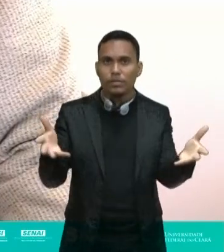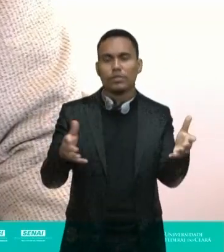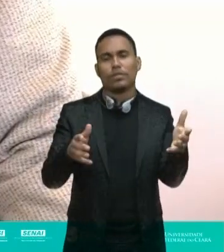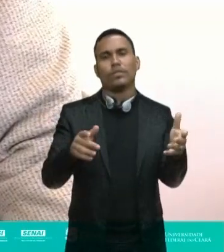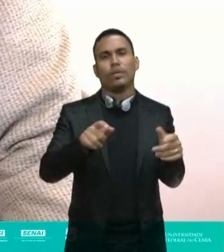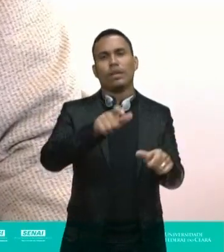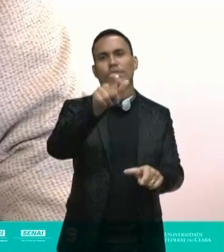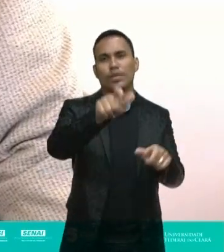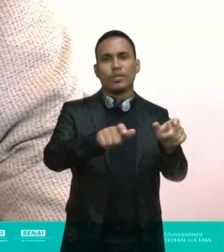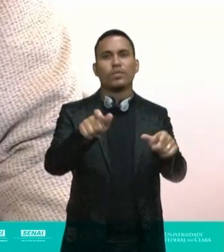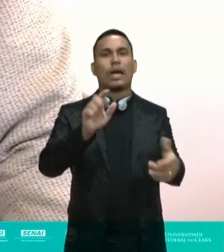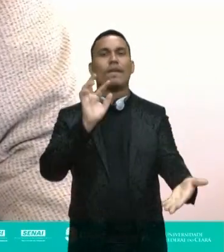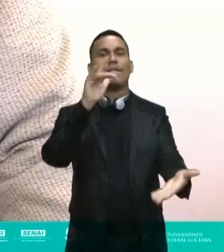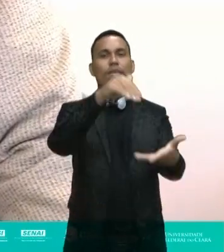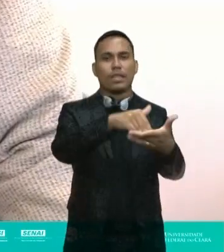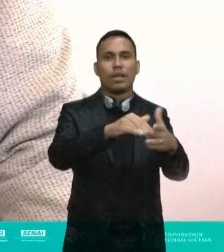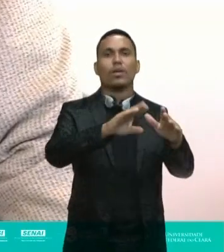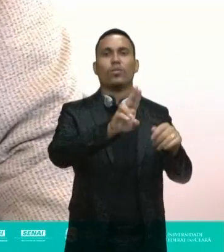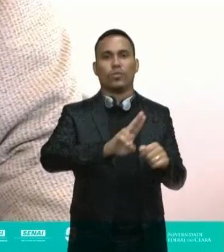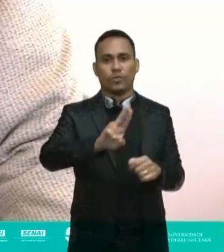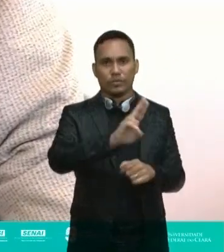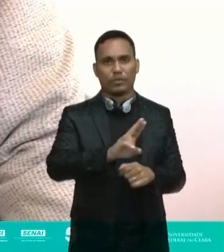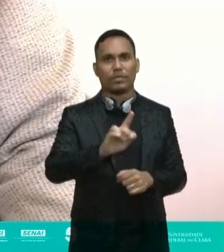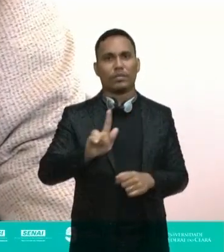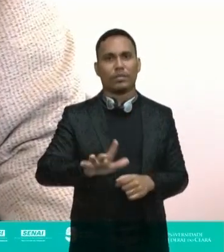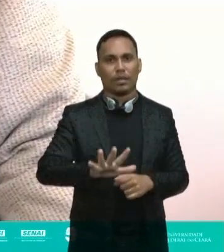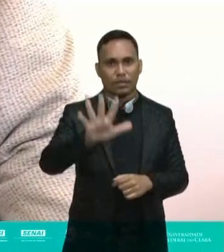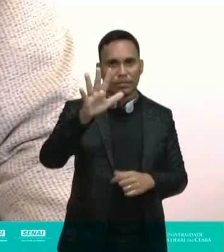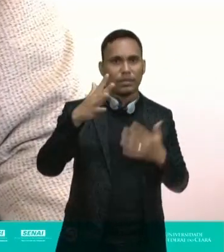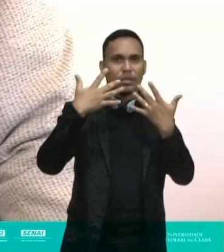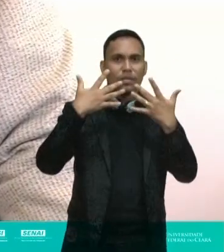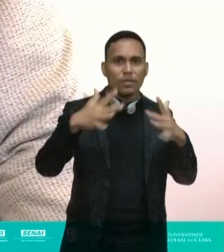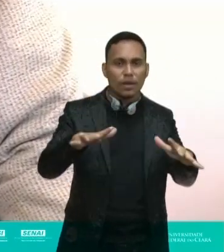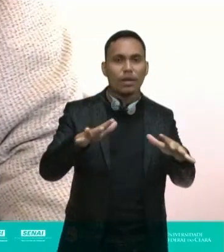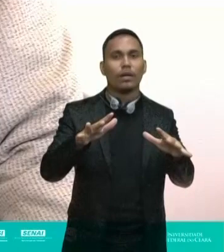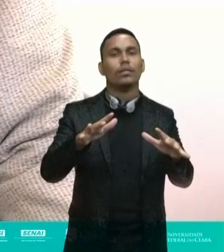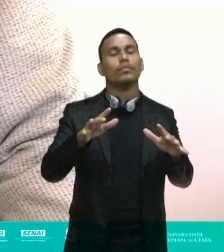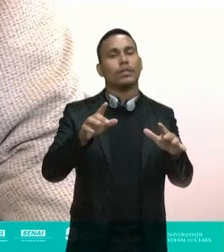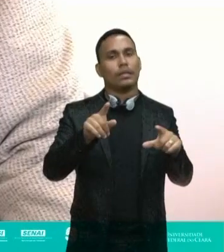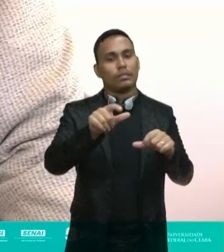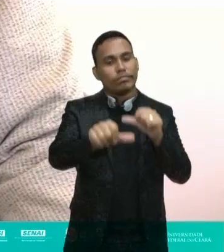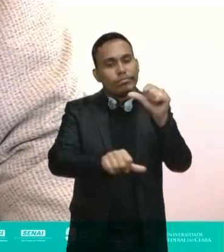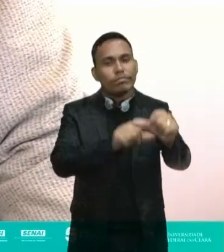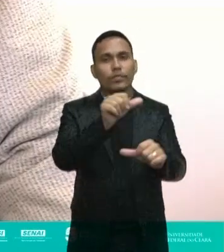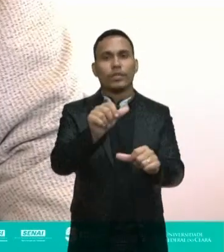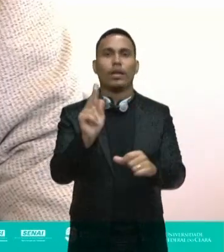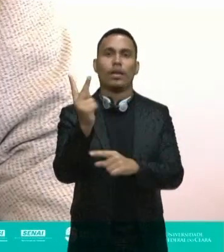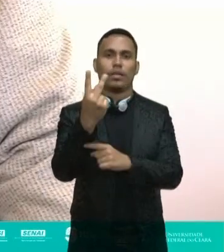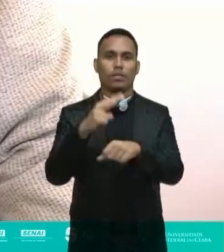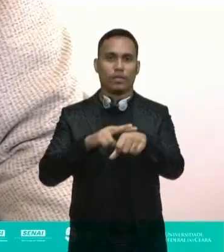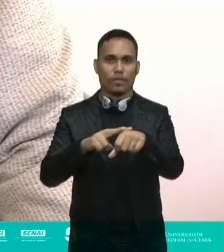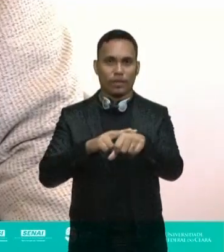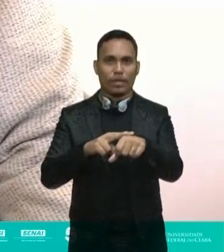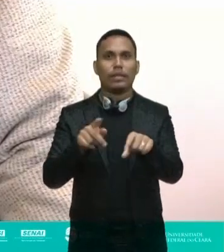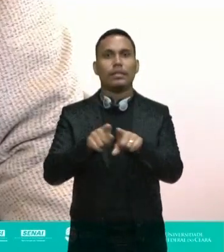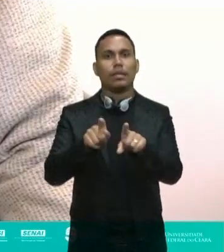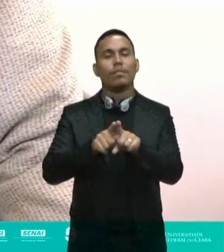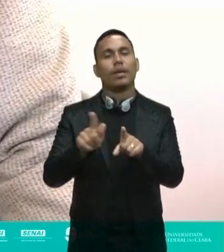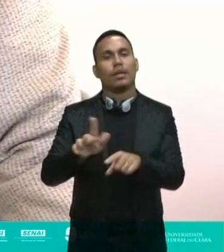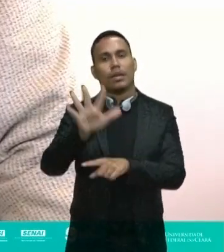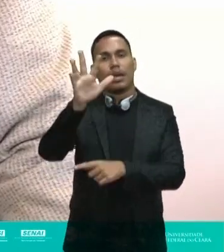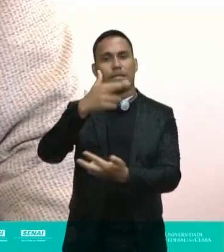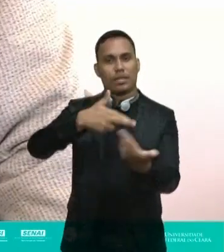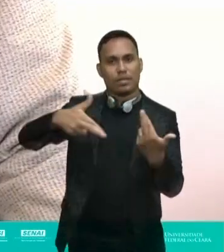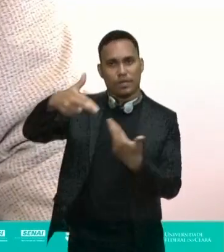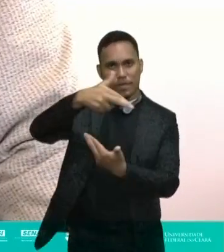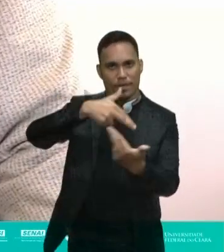finais, ligados à rede de gás ou fora desta, a usar hidrogênio verde e outros gases renováveis. Estamos muito ativos